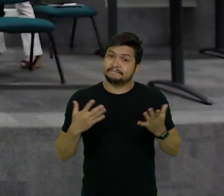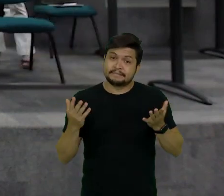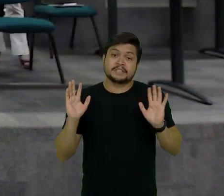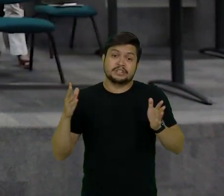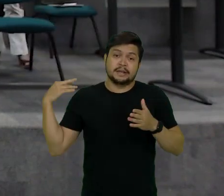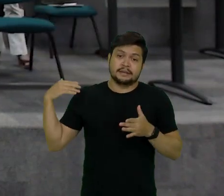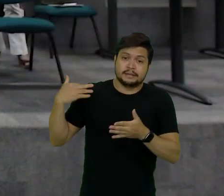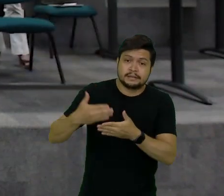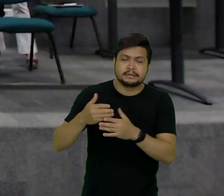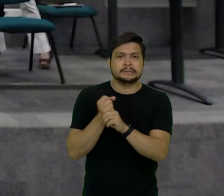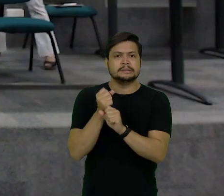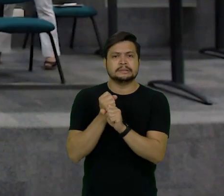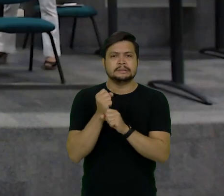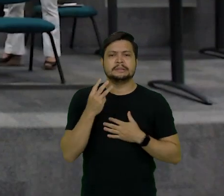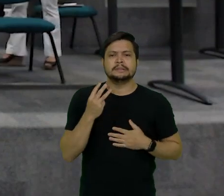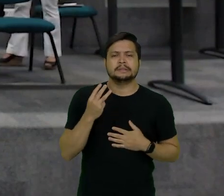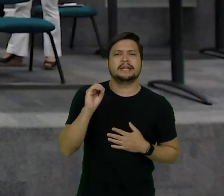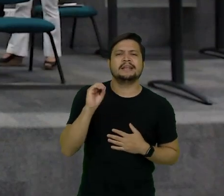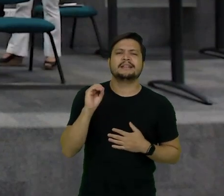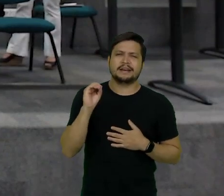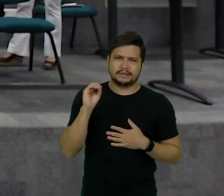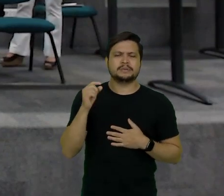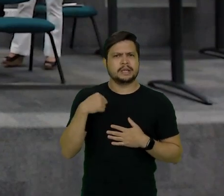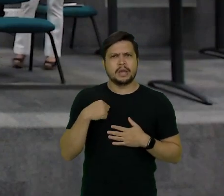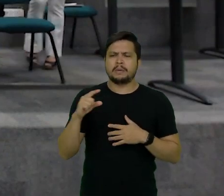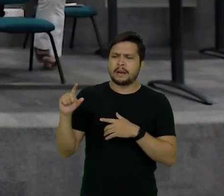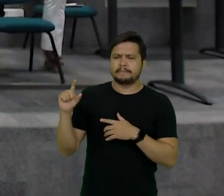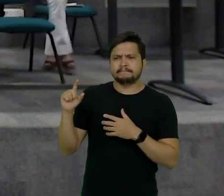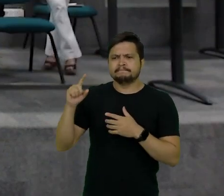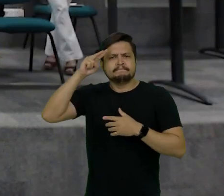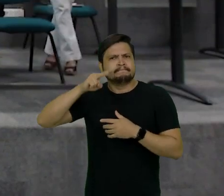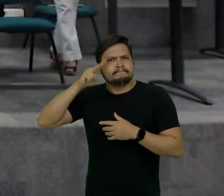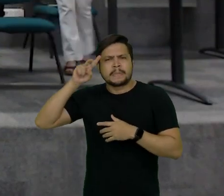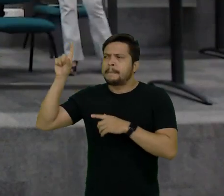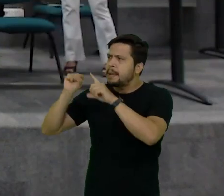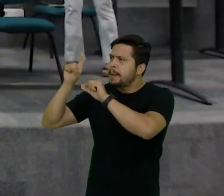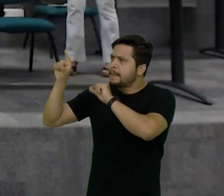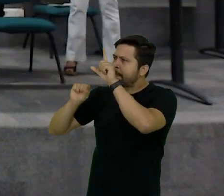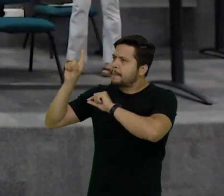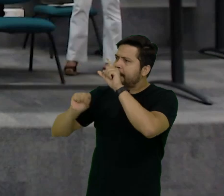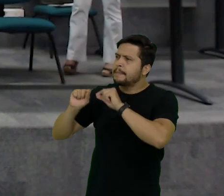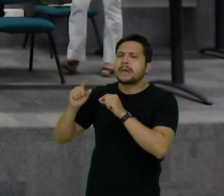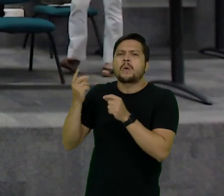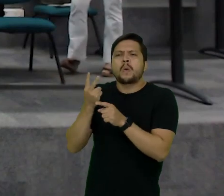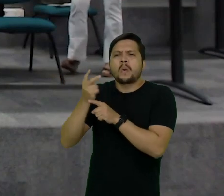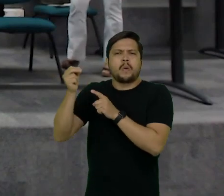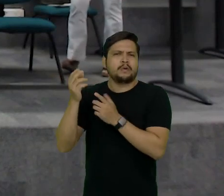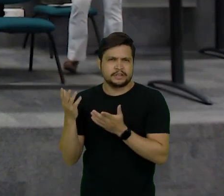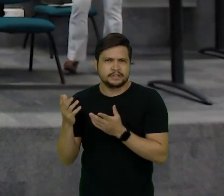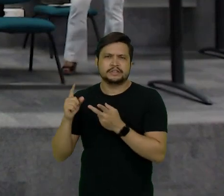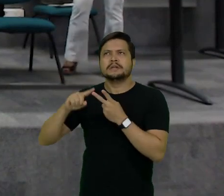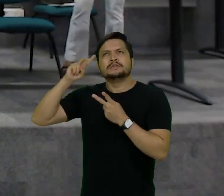Então, assim, 30 anos já se passaram, né? E eu juntei aqui umas histórias